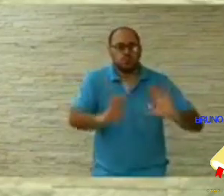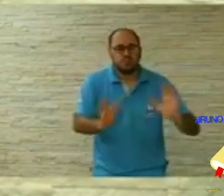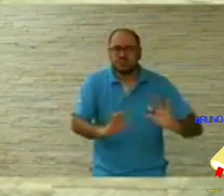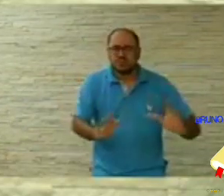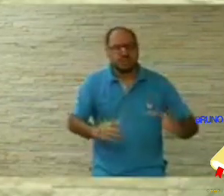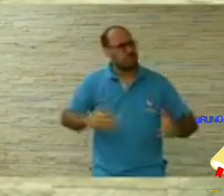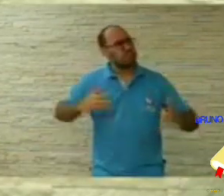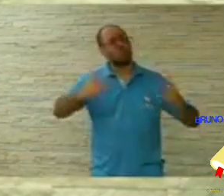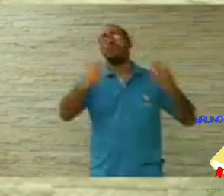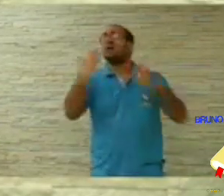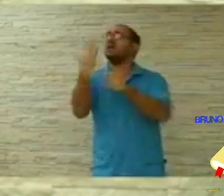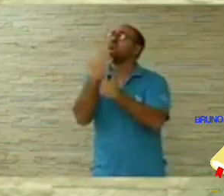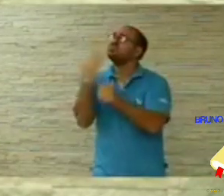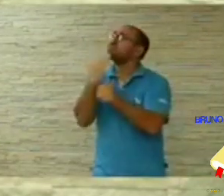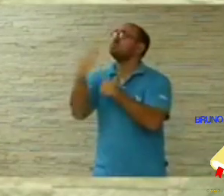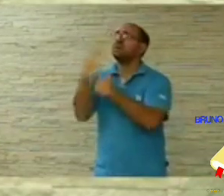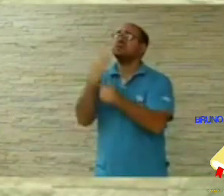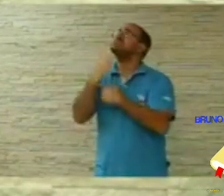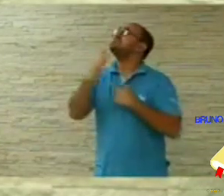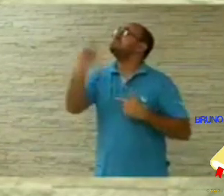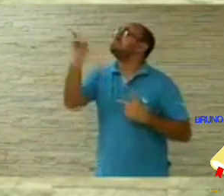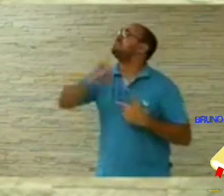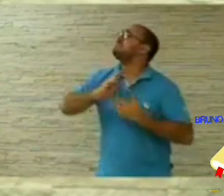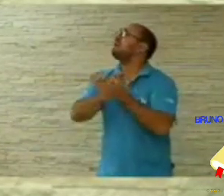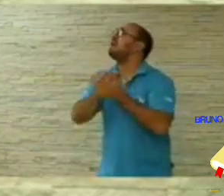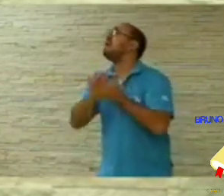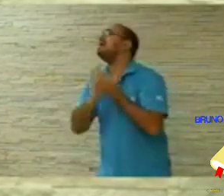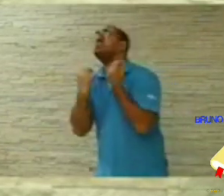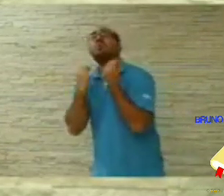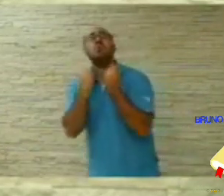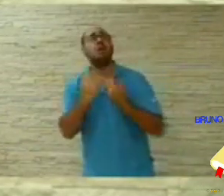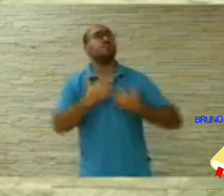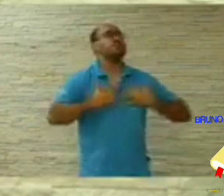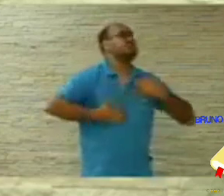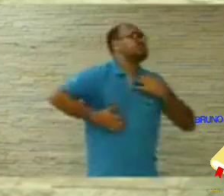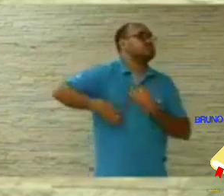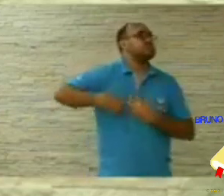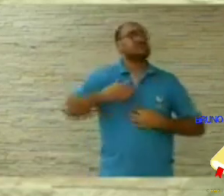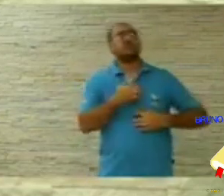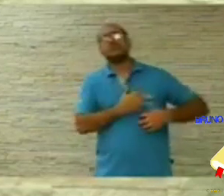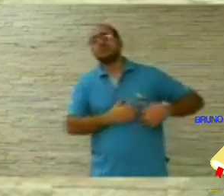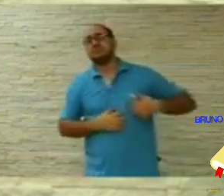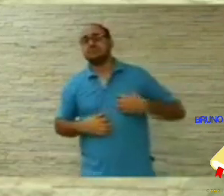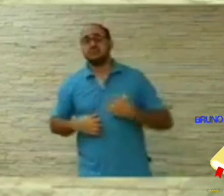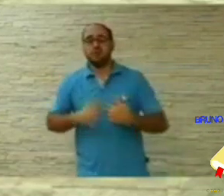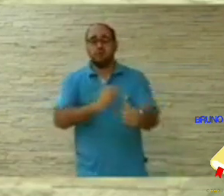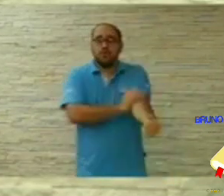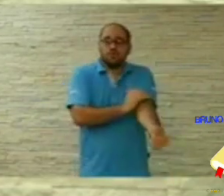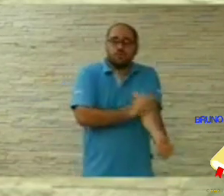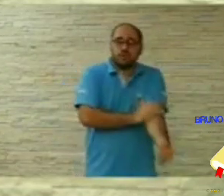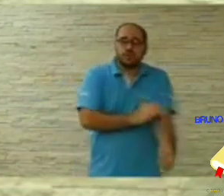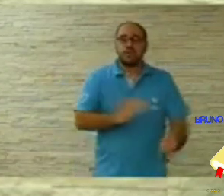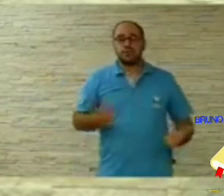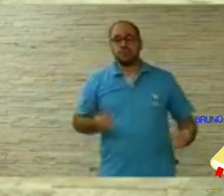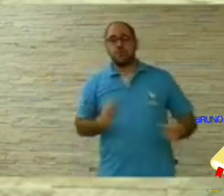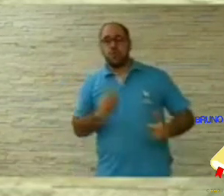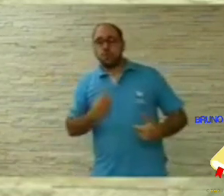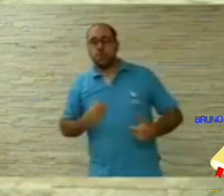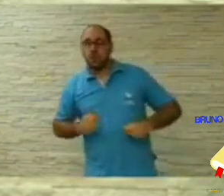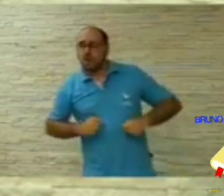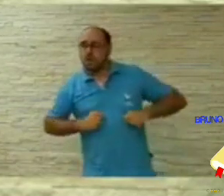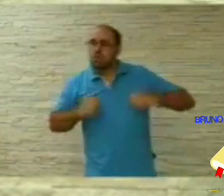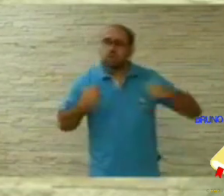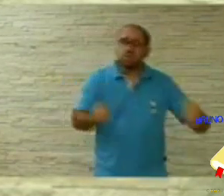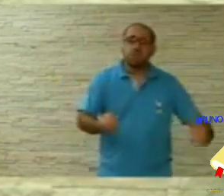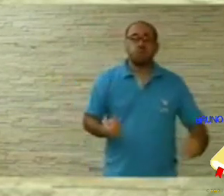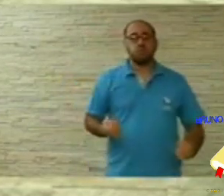desanimado, porque você não consegue vencer um vício, vencer ali as lutas que o